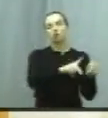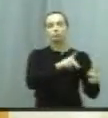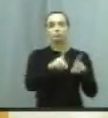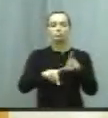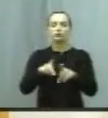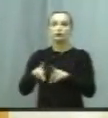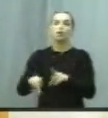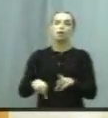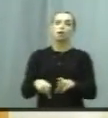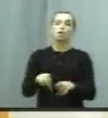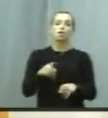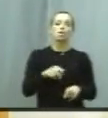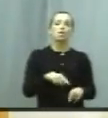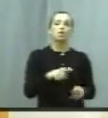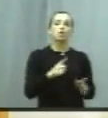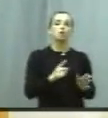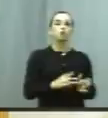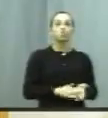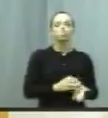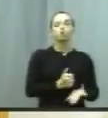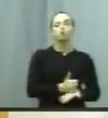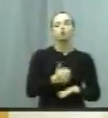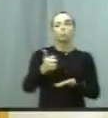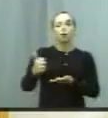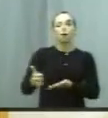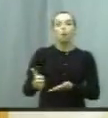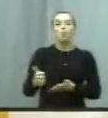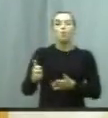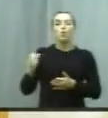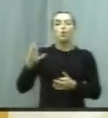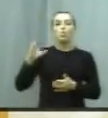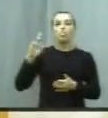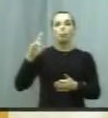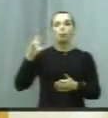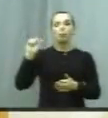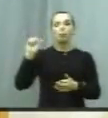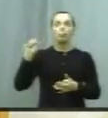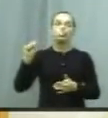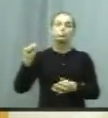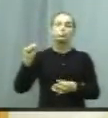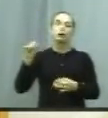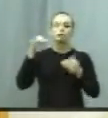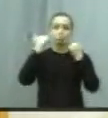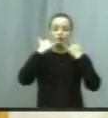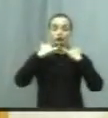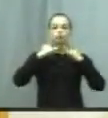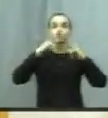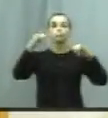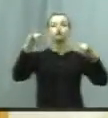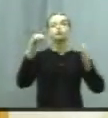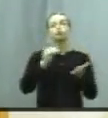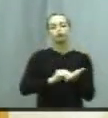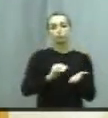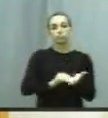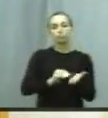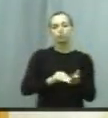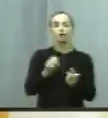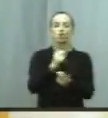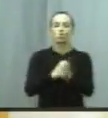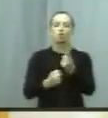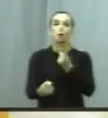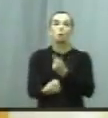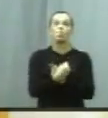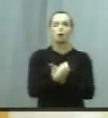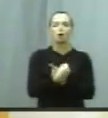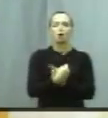prioridade da prefeitura municipal e colonos foi informado pela própria secretaria de assistência